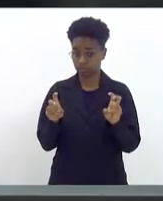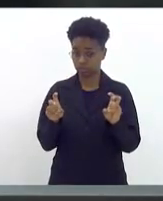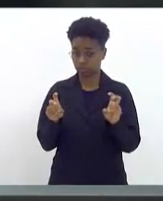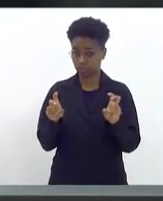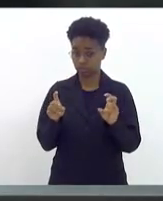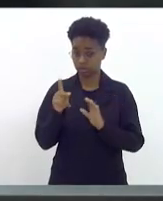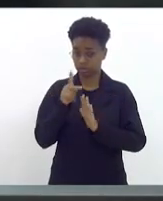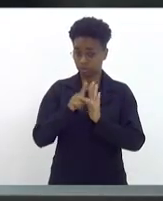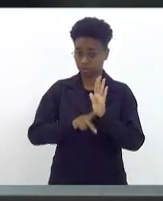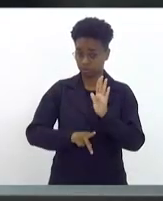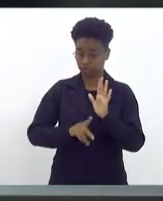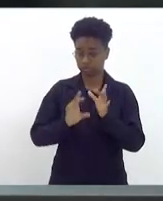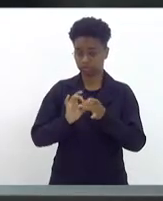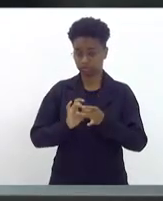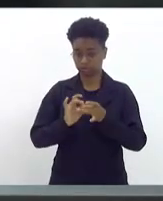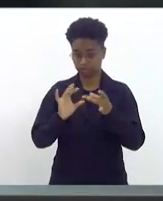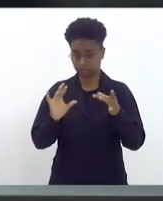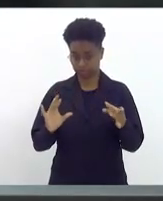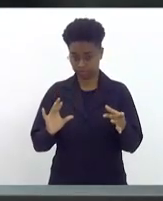projeto autorizativo